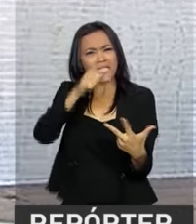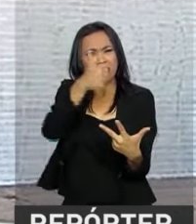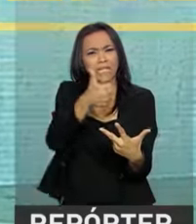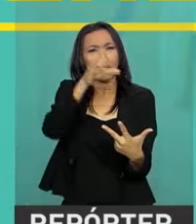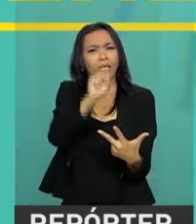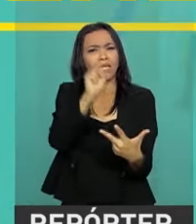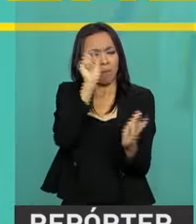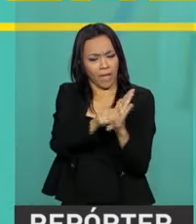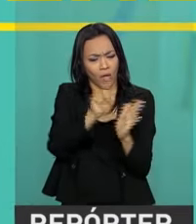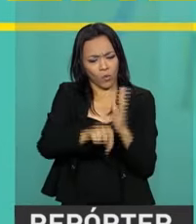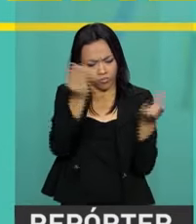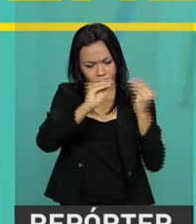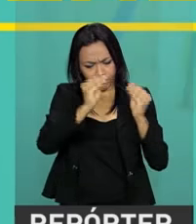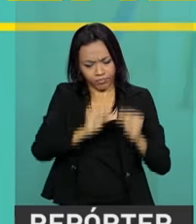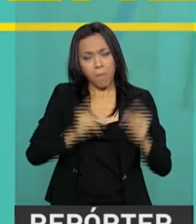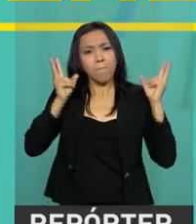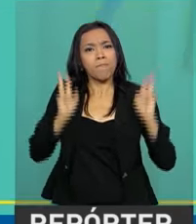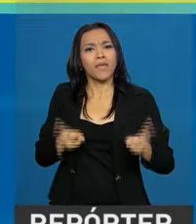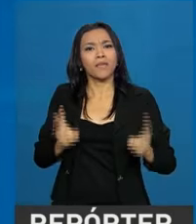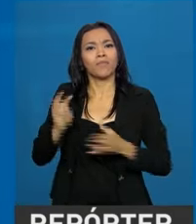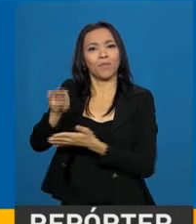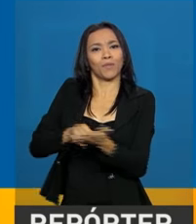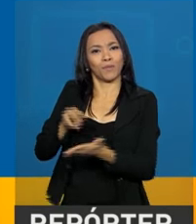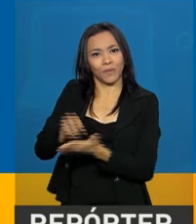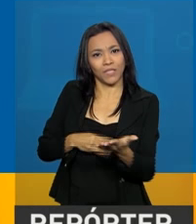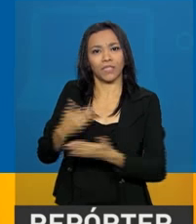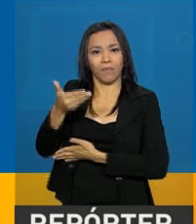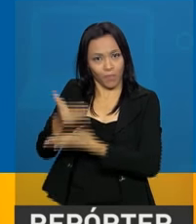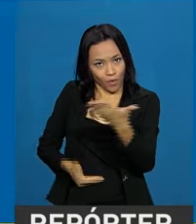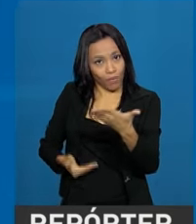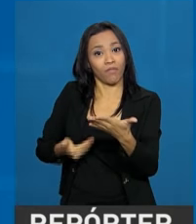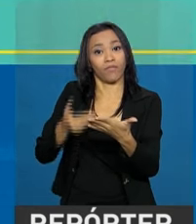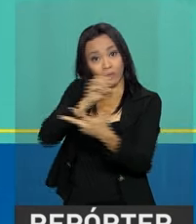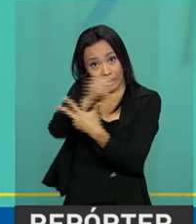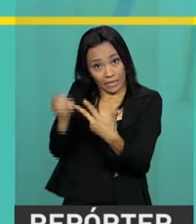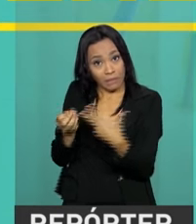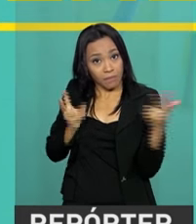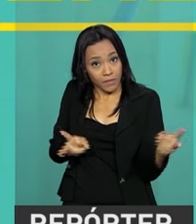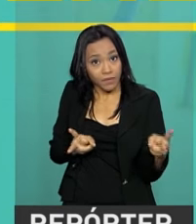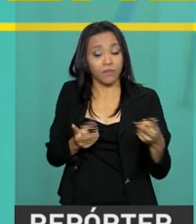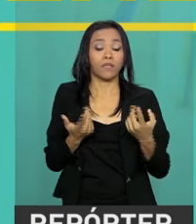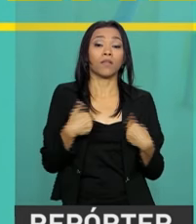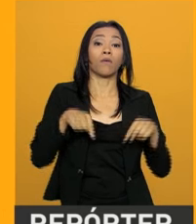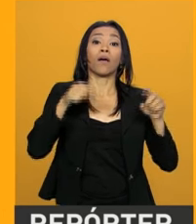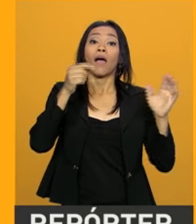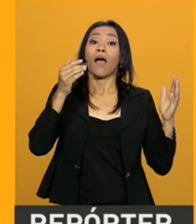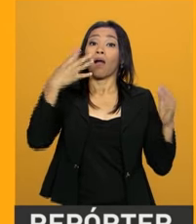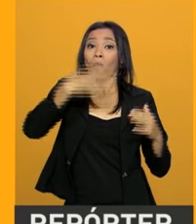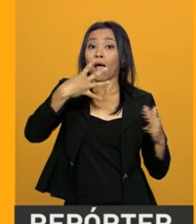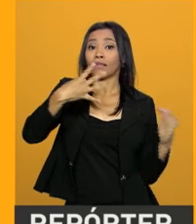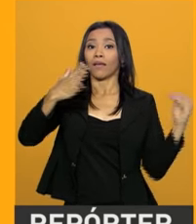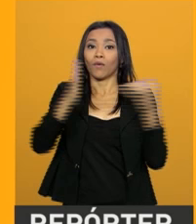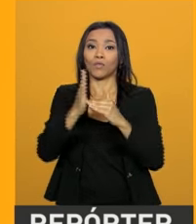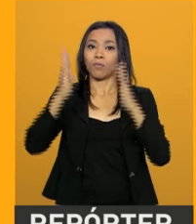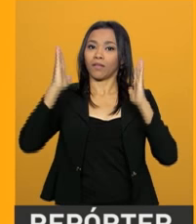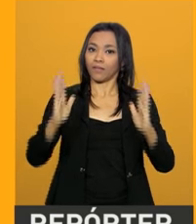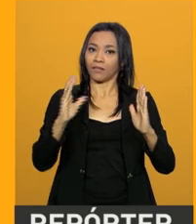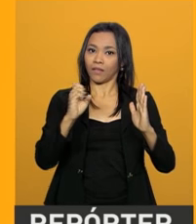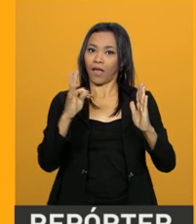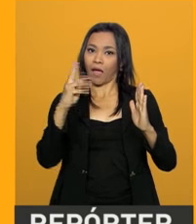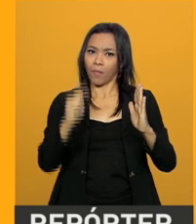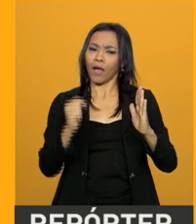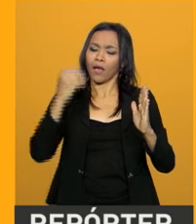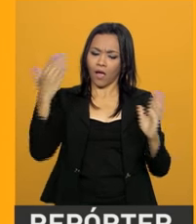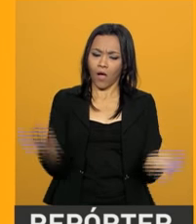elaboradas com a mesma metodologia do Exame Nacional do Ensino Médio. A quarta etapa vai começar neste sábado a partir